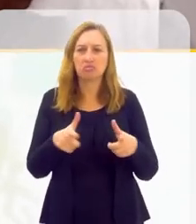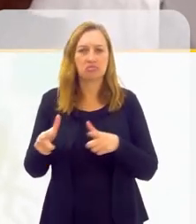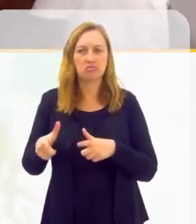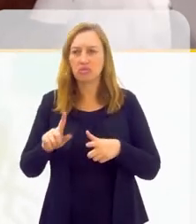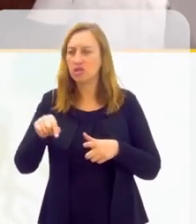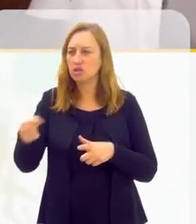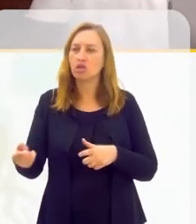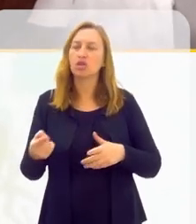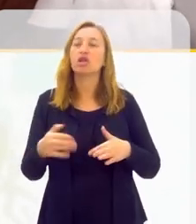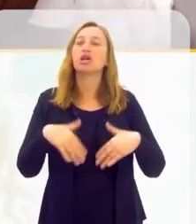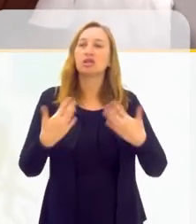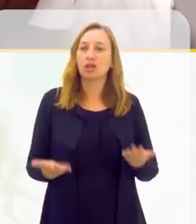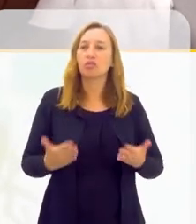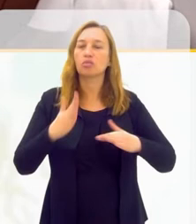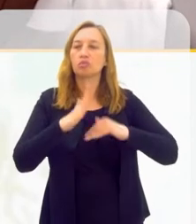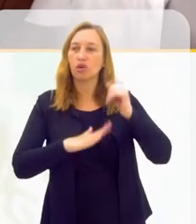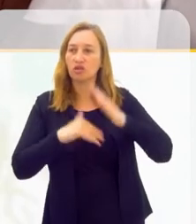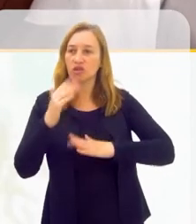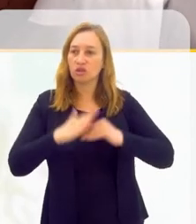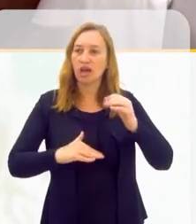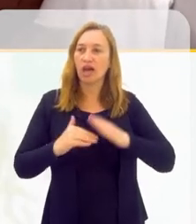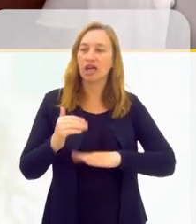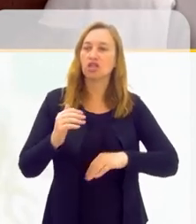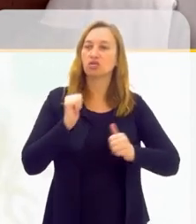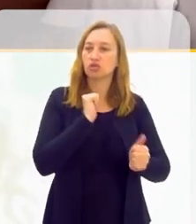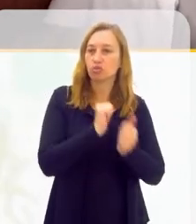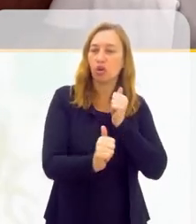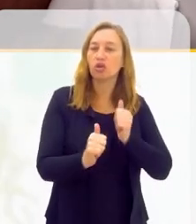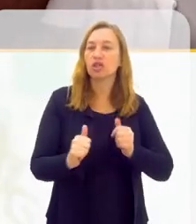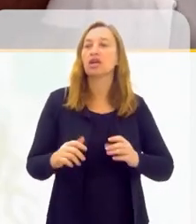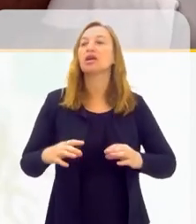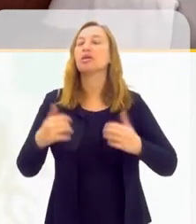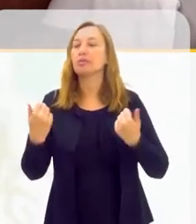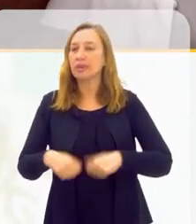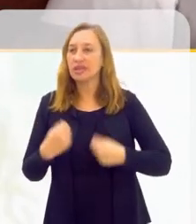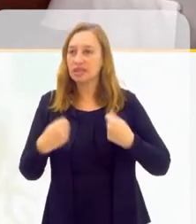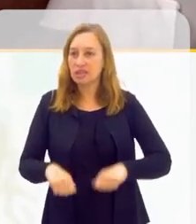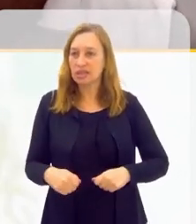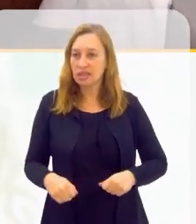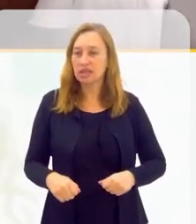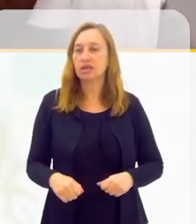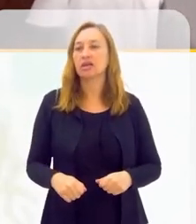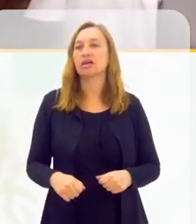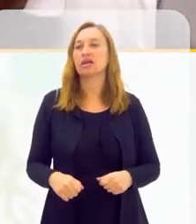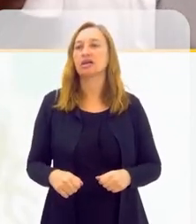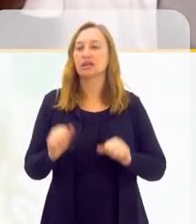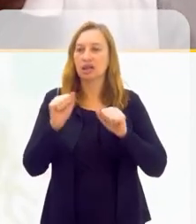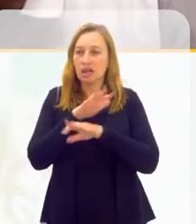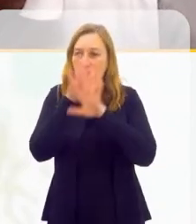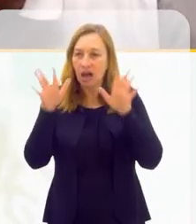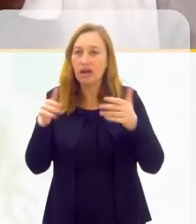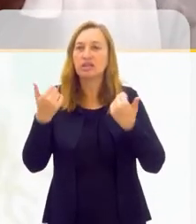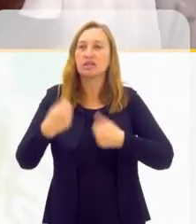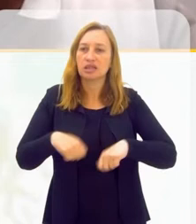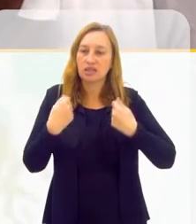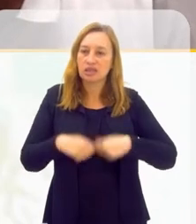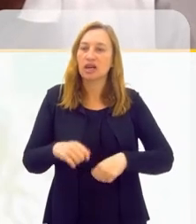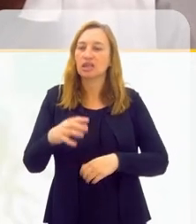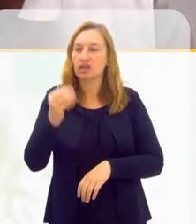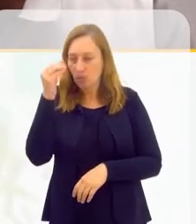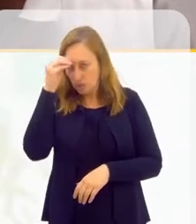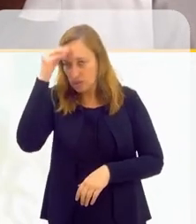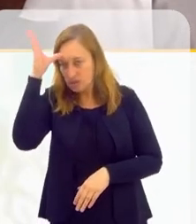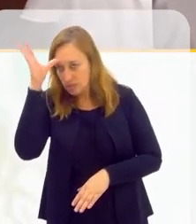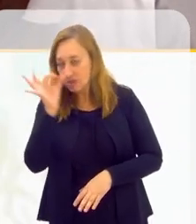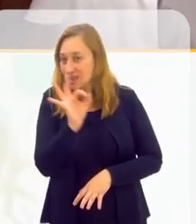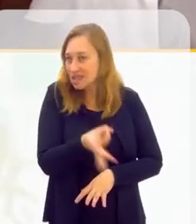portanto, todos os profissionais do desporto têm que estar muito clara na sua cabeça a necessidade de terem